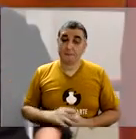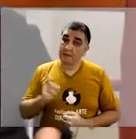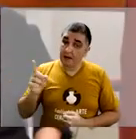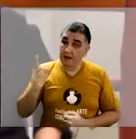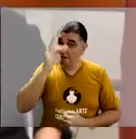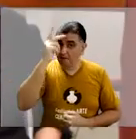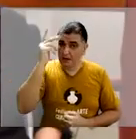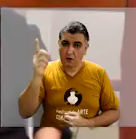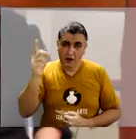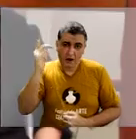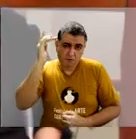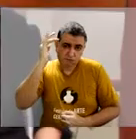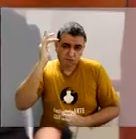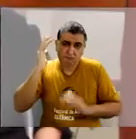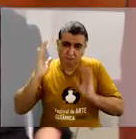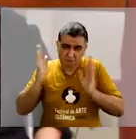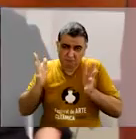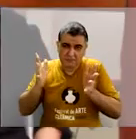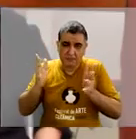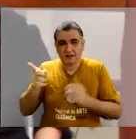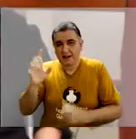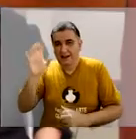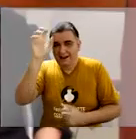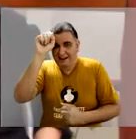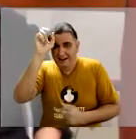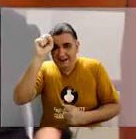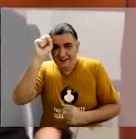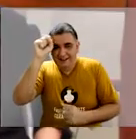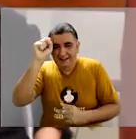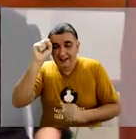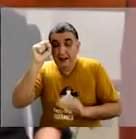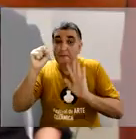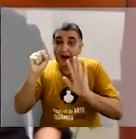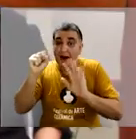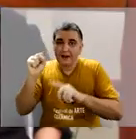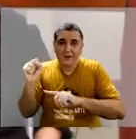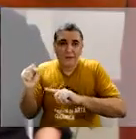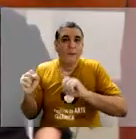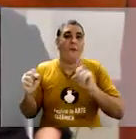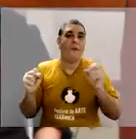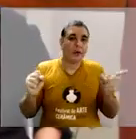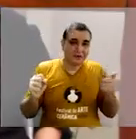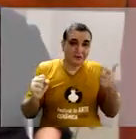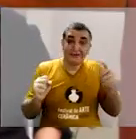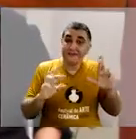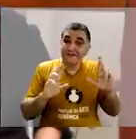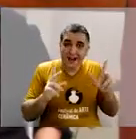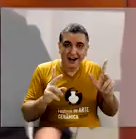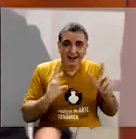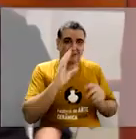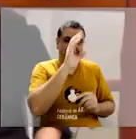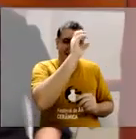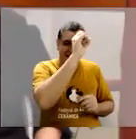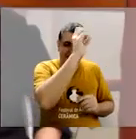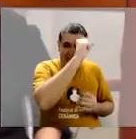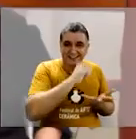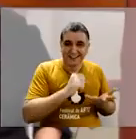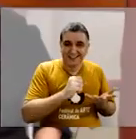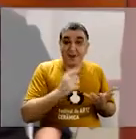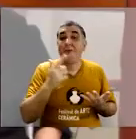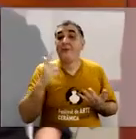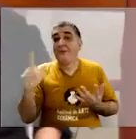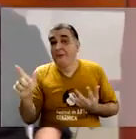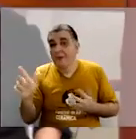ceramista já conceituado, aprender e não ficar só nesse. Mudar de ateliê, vá para outro